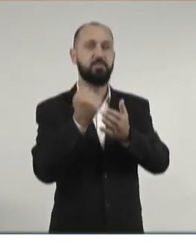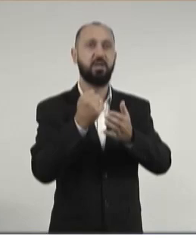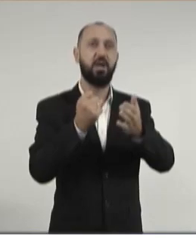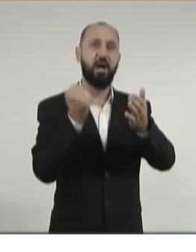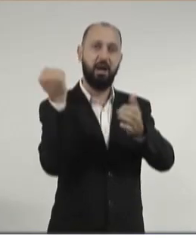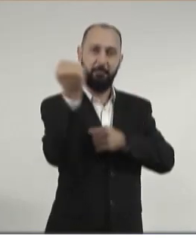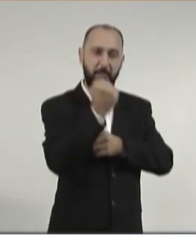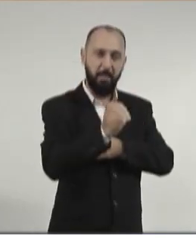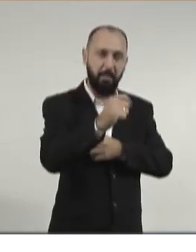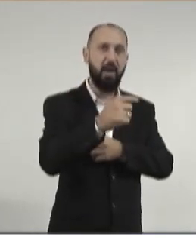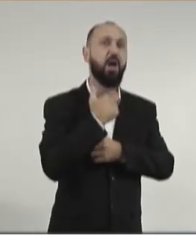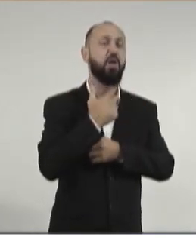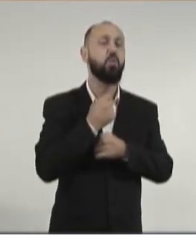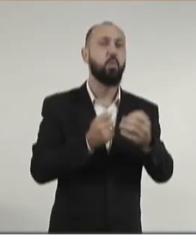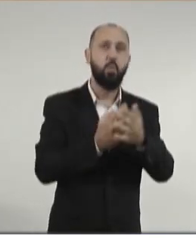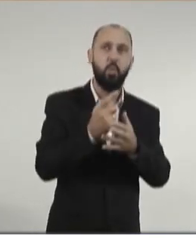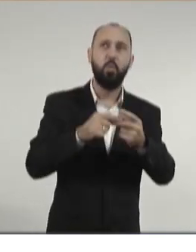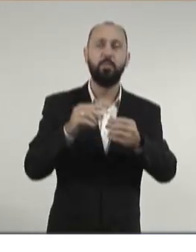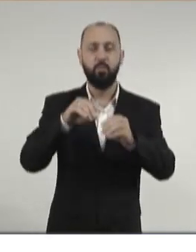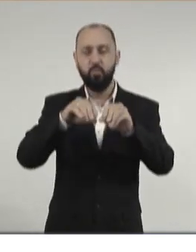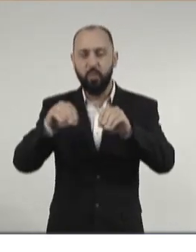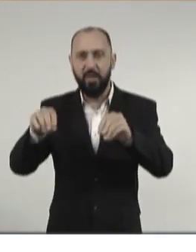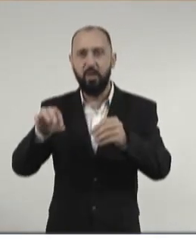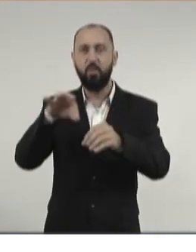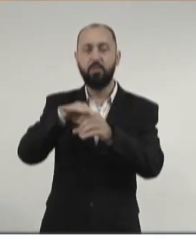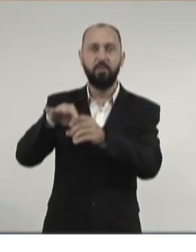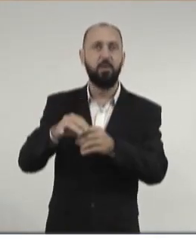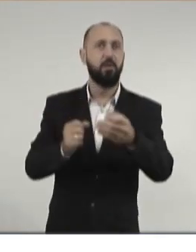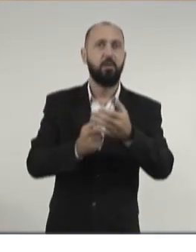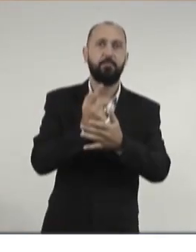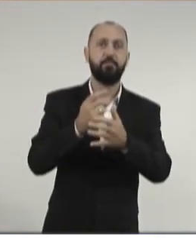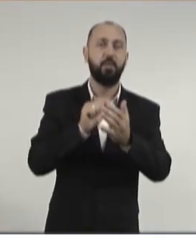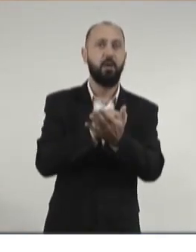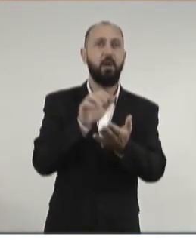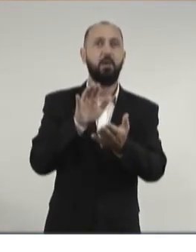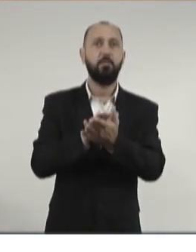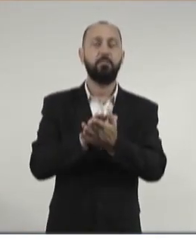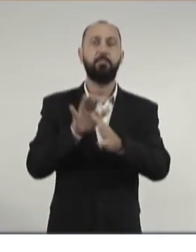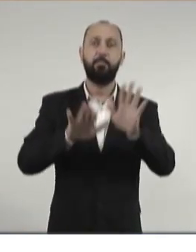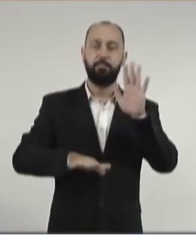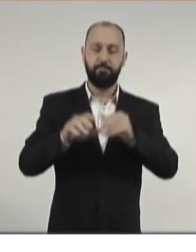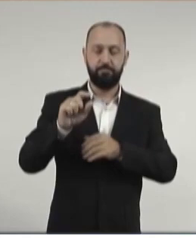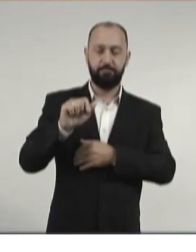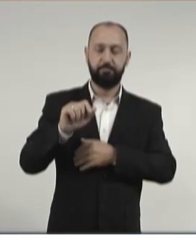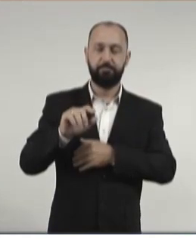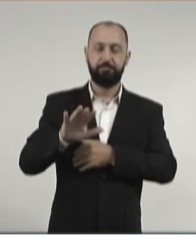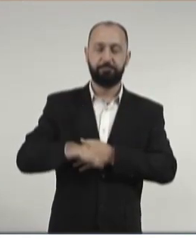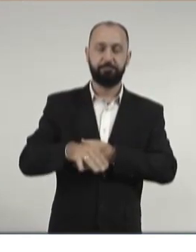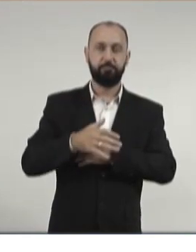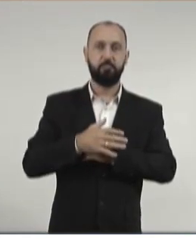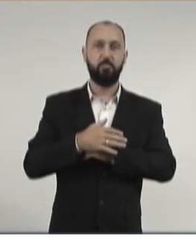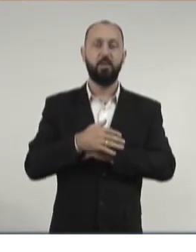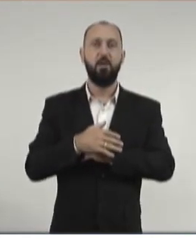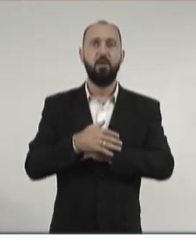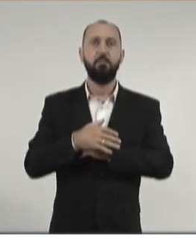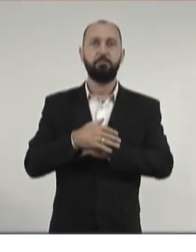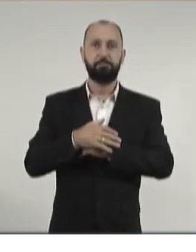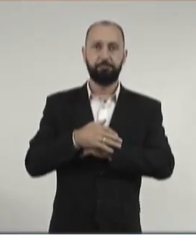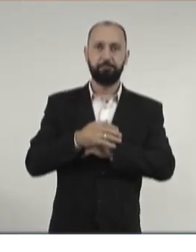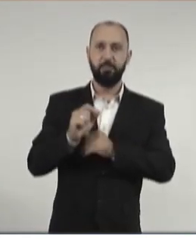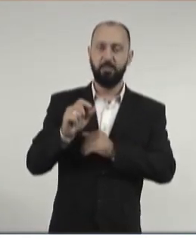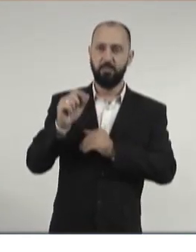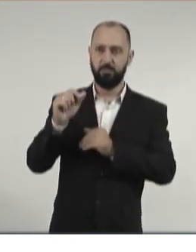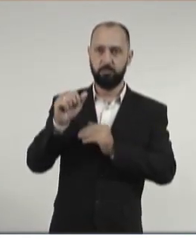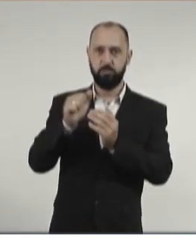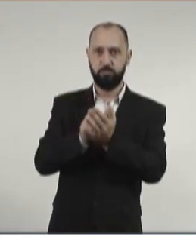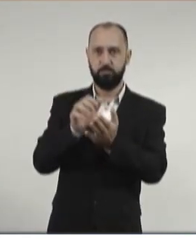o banco não financia, o comprador de grãos não compra. Então, a multa, às vezes, dependendo do valor, se for um valor muito